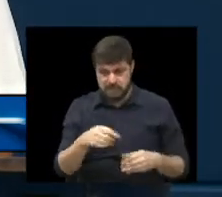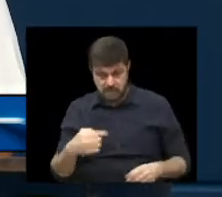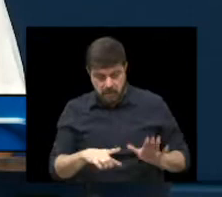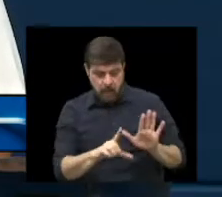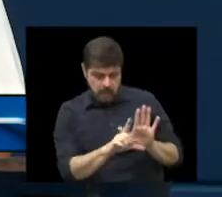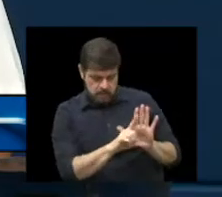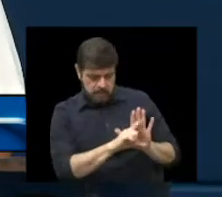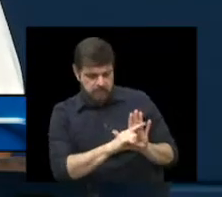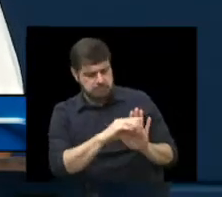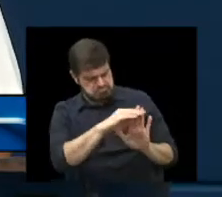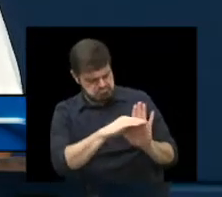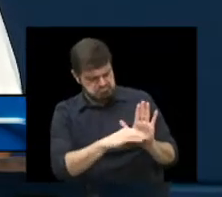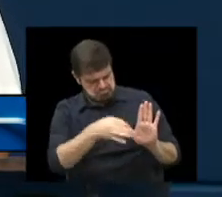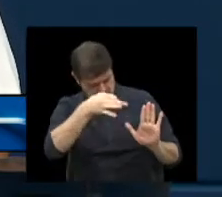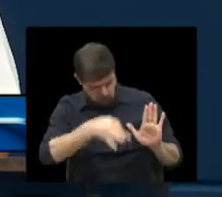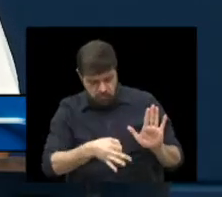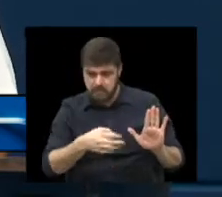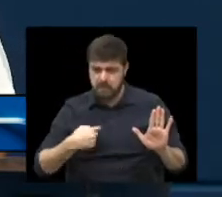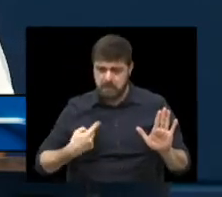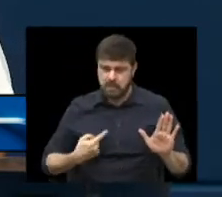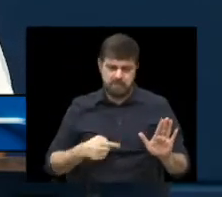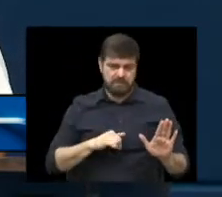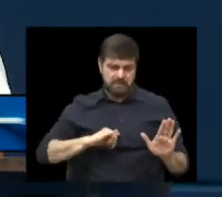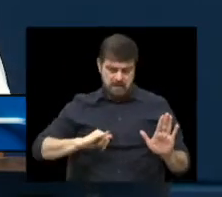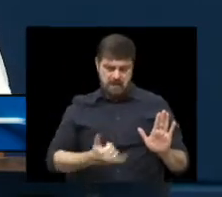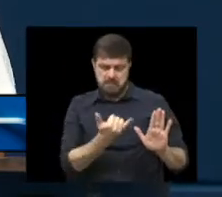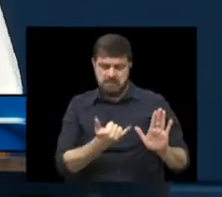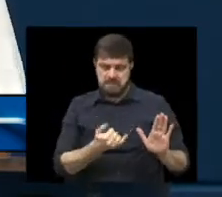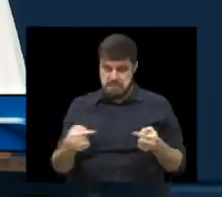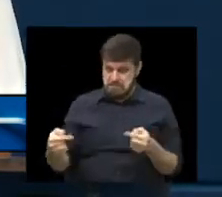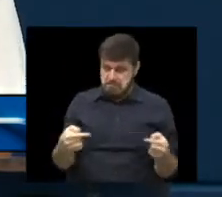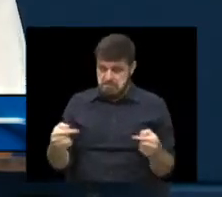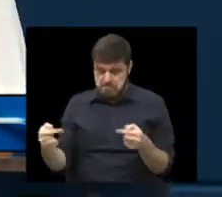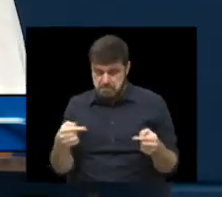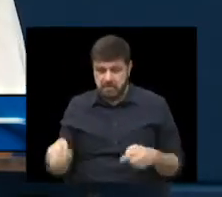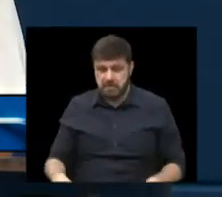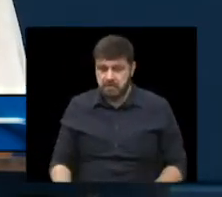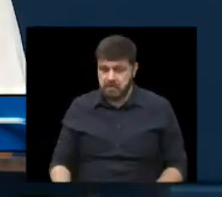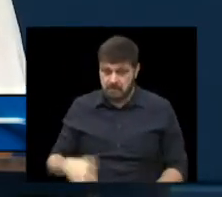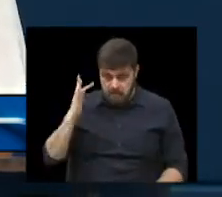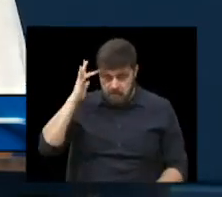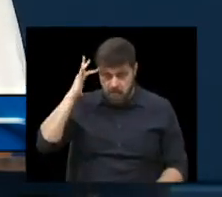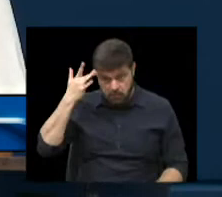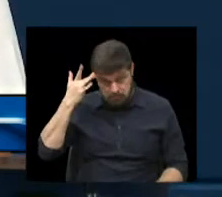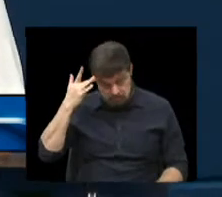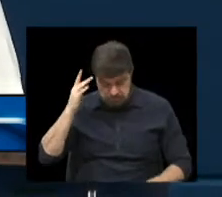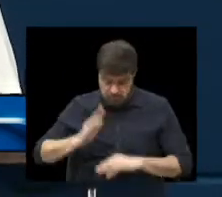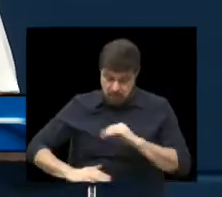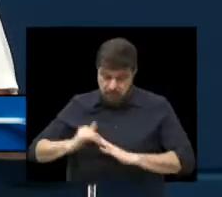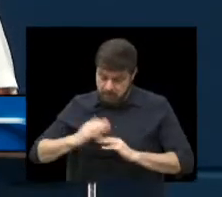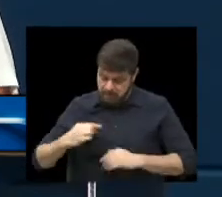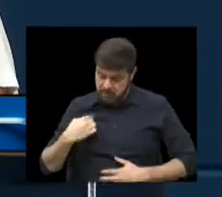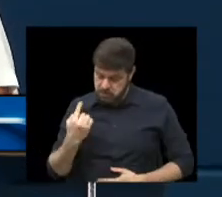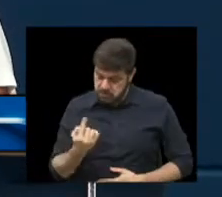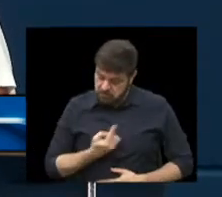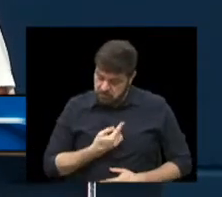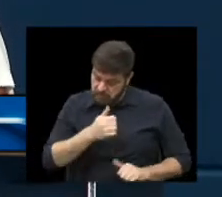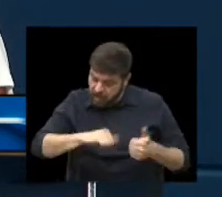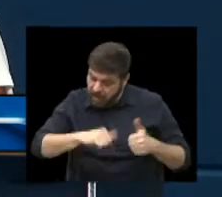critério, como instrumento para divergência de mérito. Eu acho que esse deveria ser um procedimento aqui